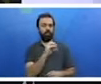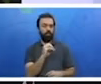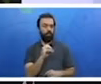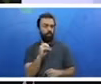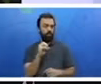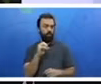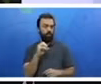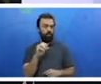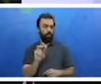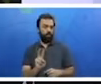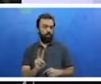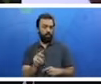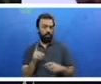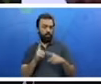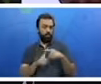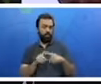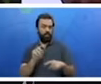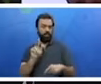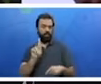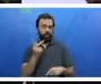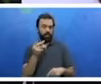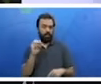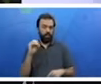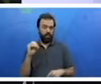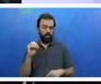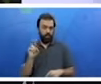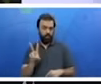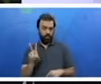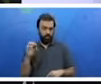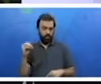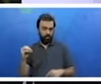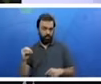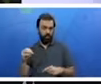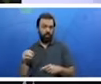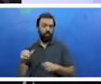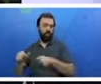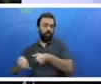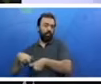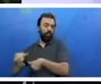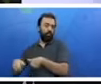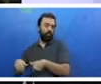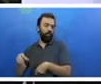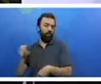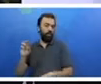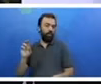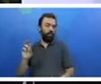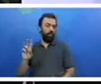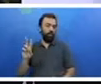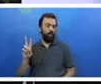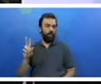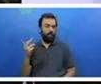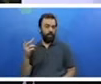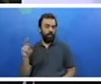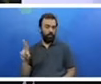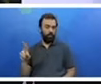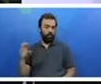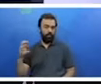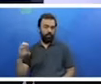água. E aqui a gente tem a equação química, né, da fórmula que forma o gás carbônico.